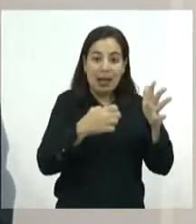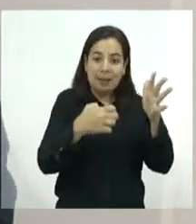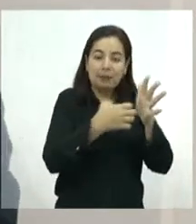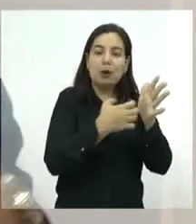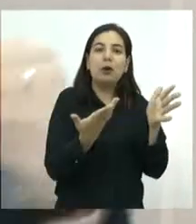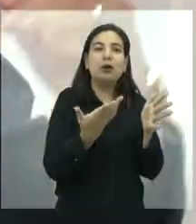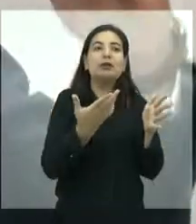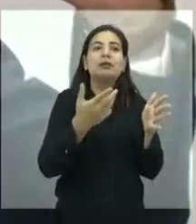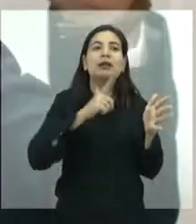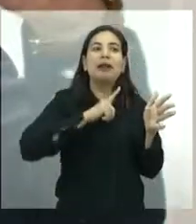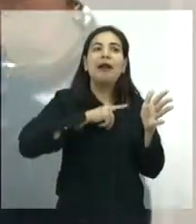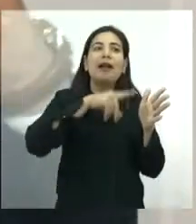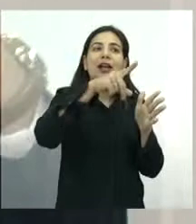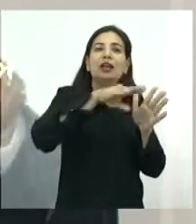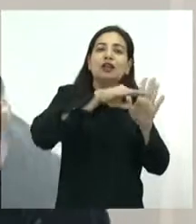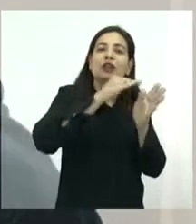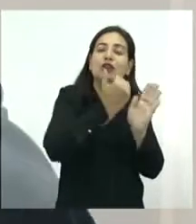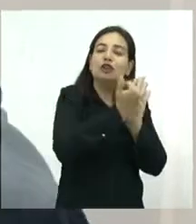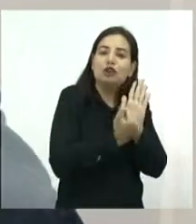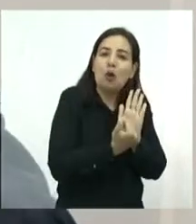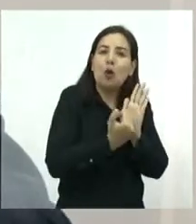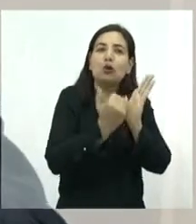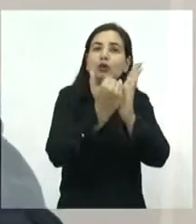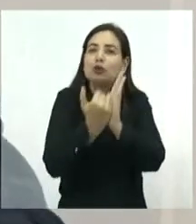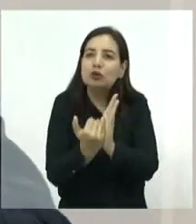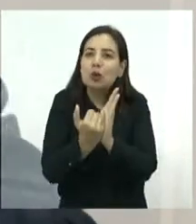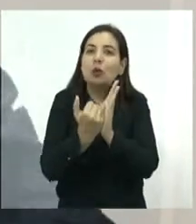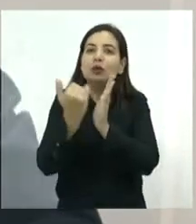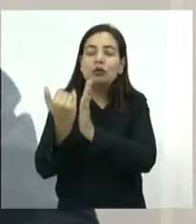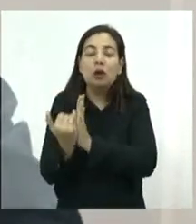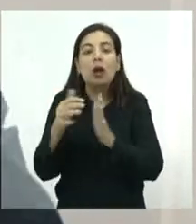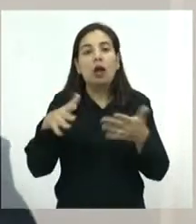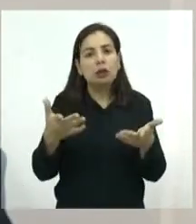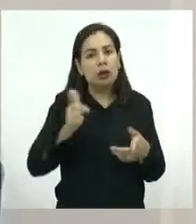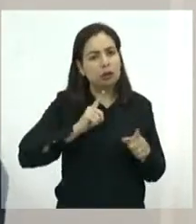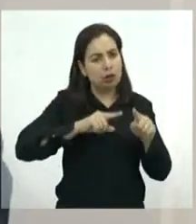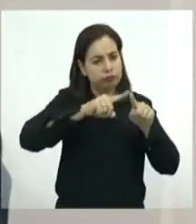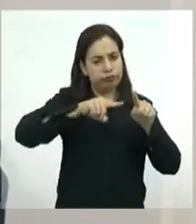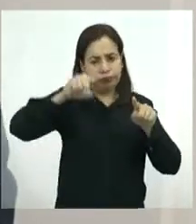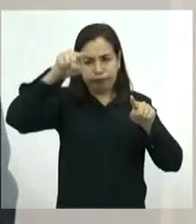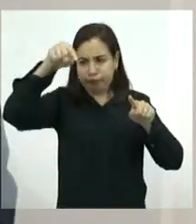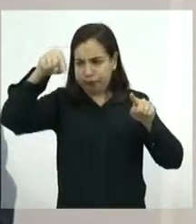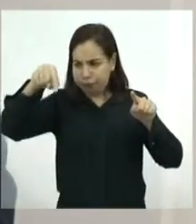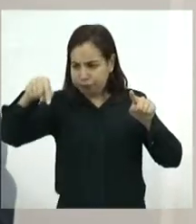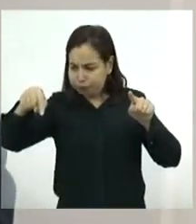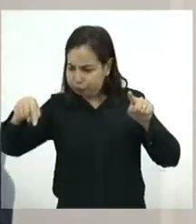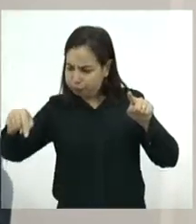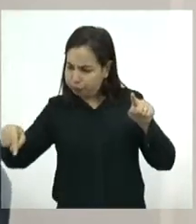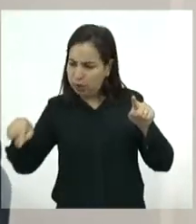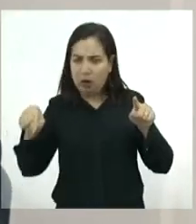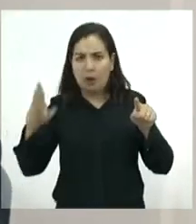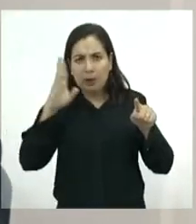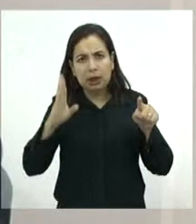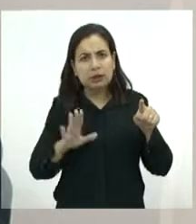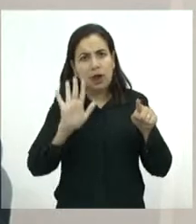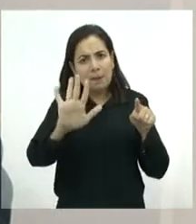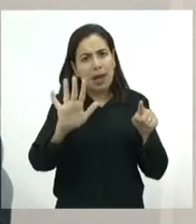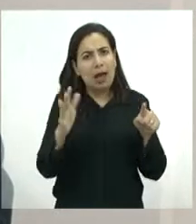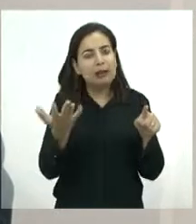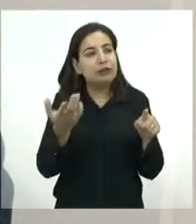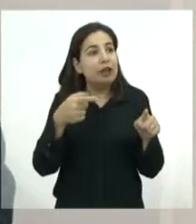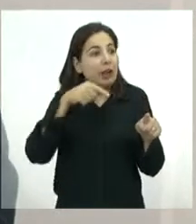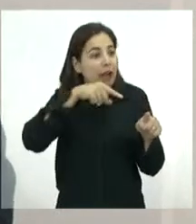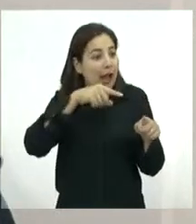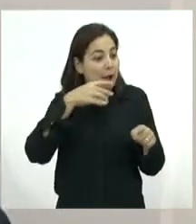muito grande. A economia do Brasil começou a declinar e aí, no intuito de proteger as empresas,